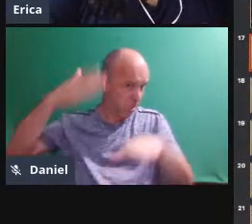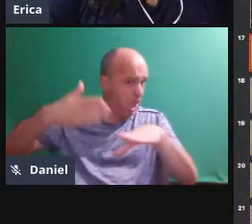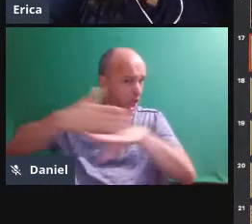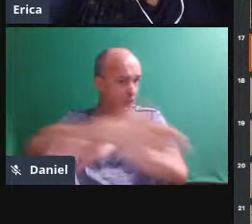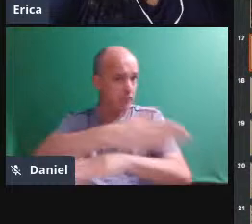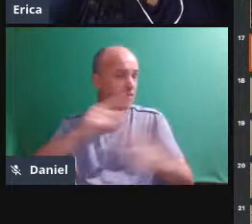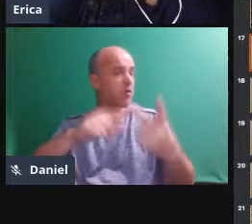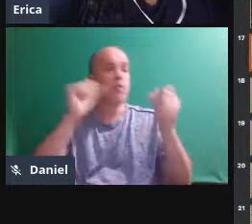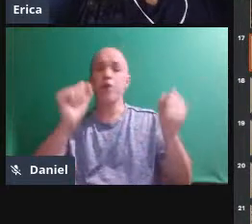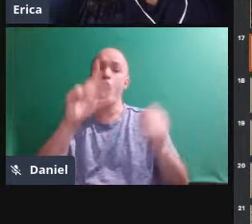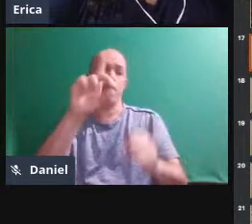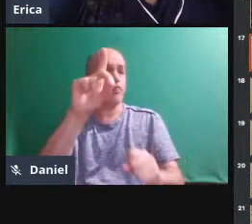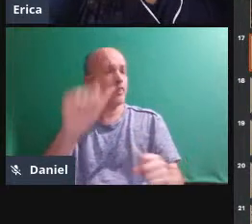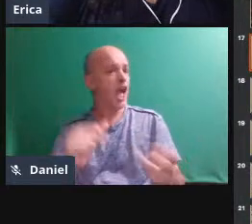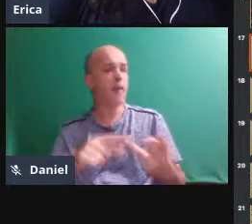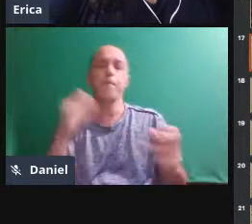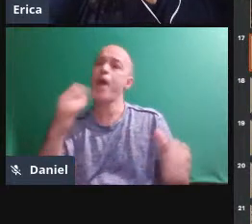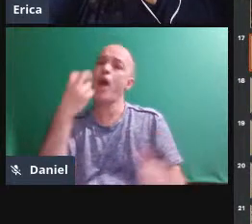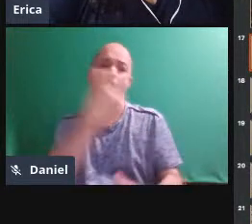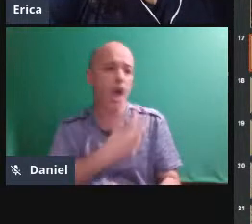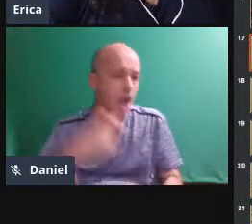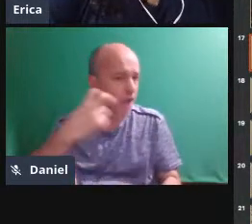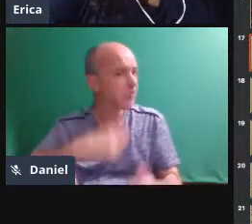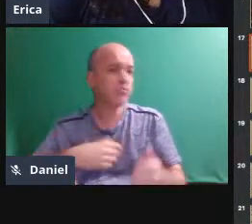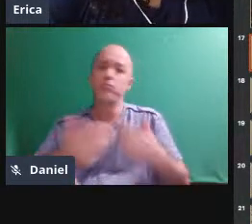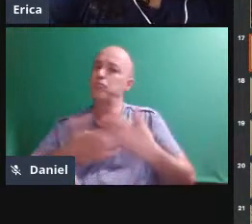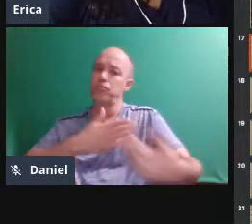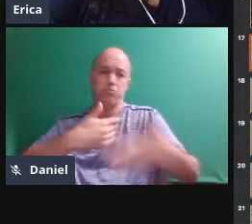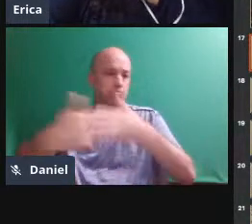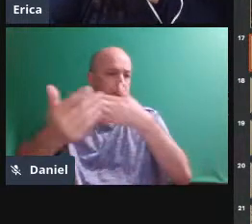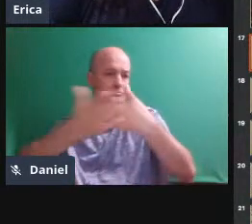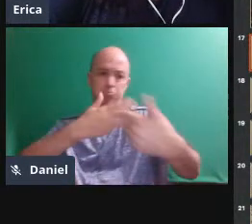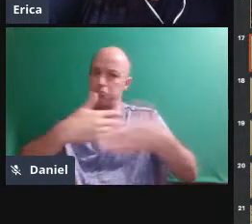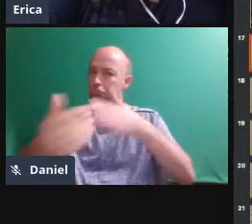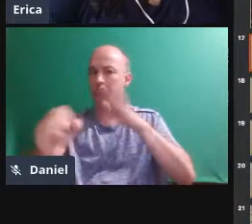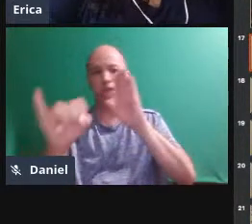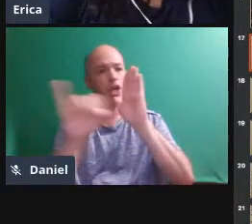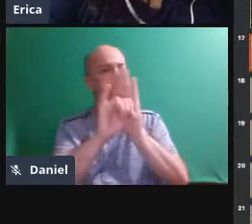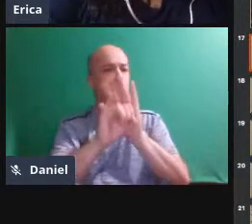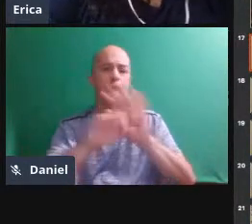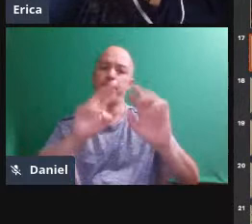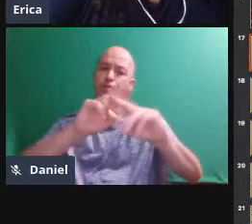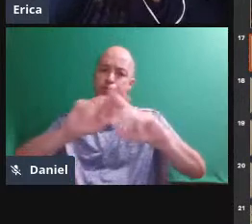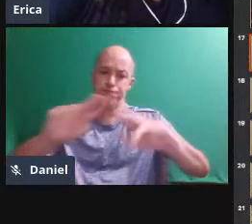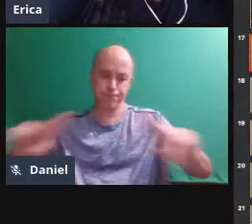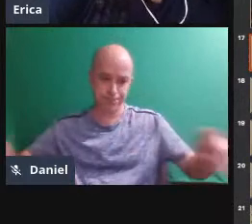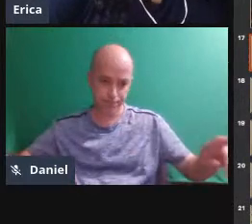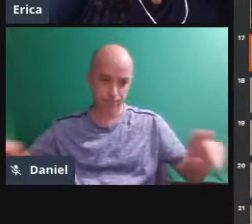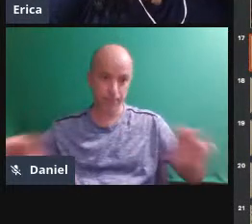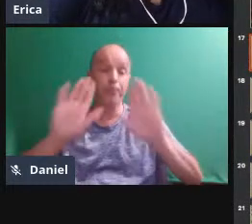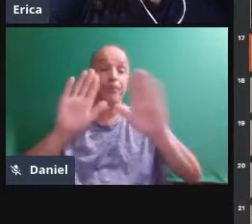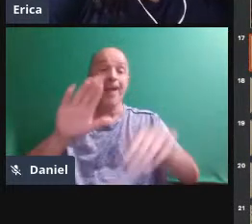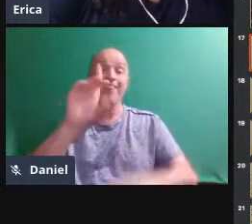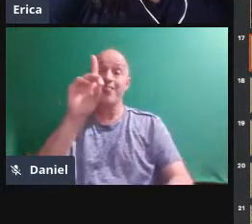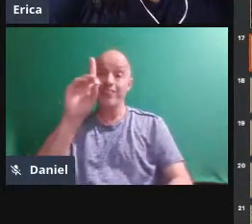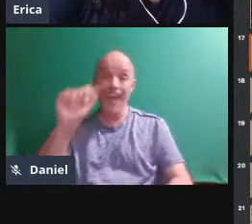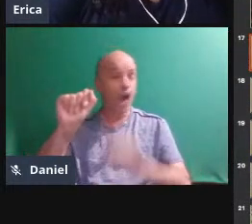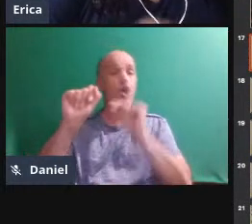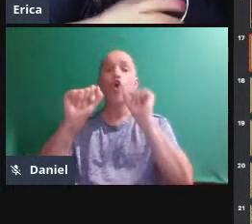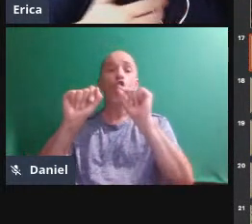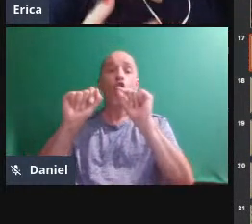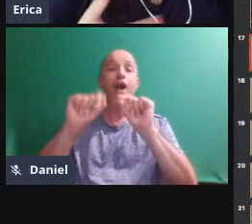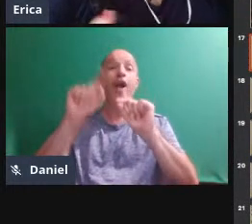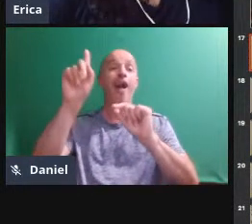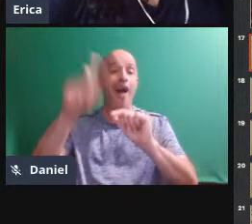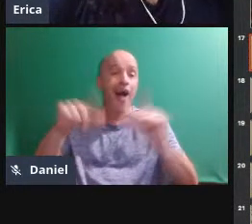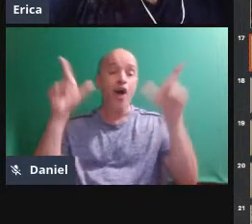temos associação de surdos que podem participar, pessoas implantadas, surdos oralizados, não tem problema. São